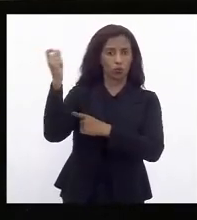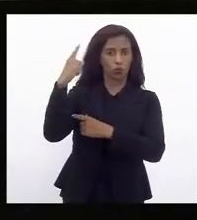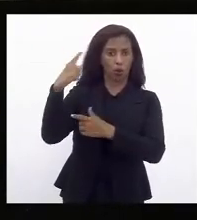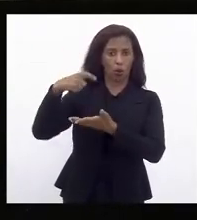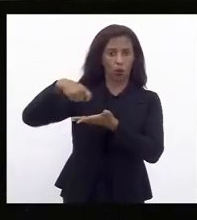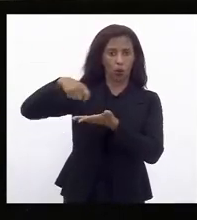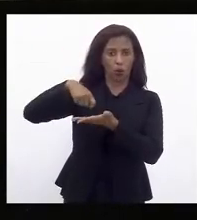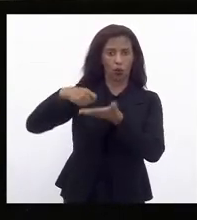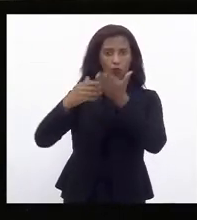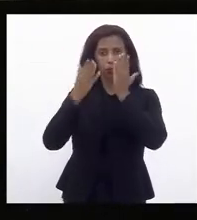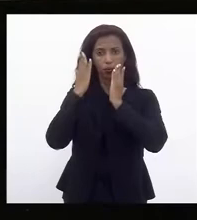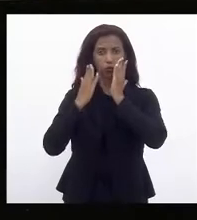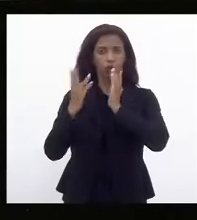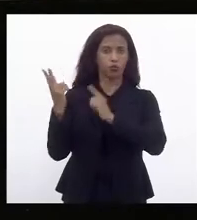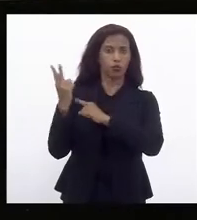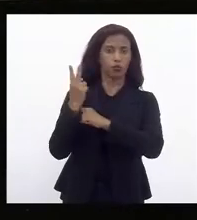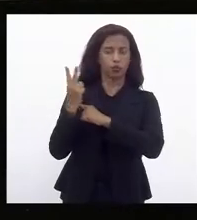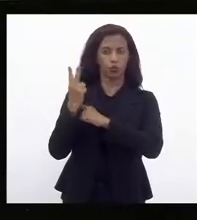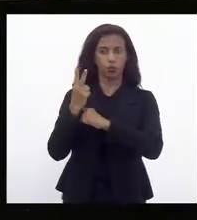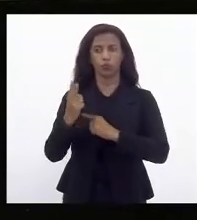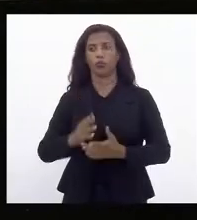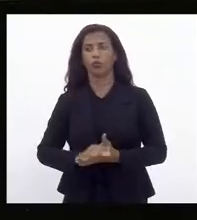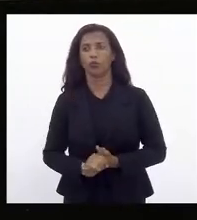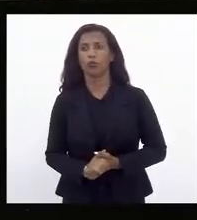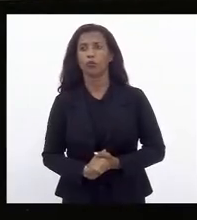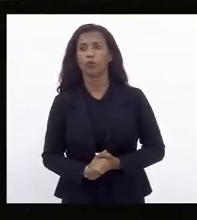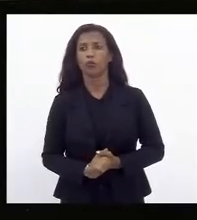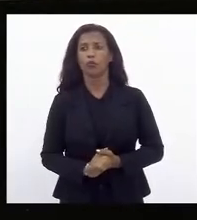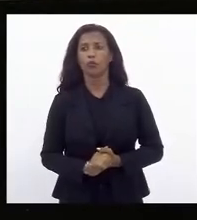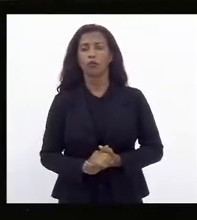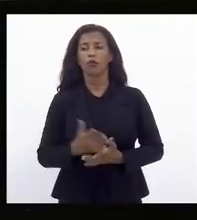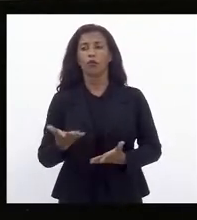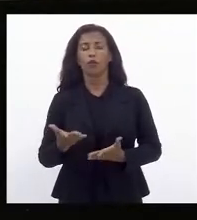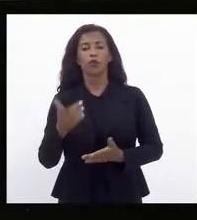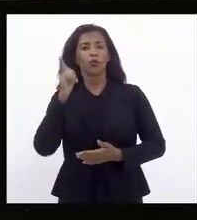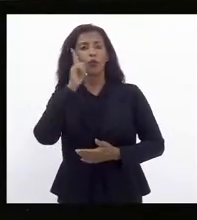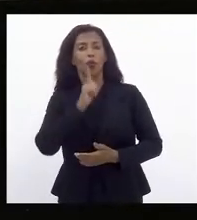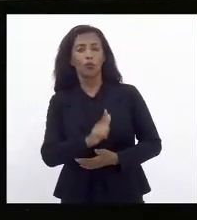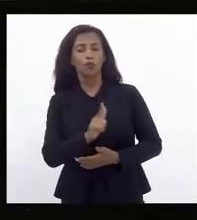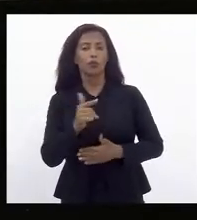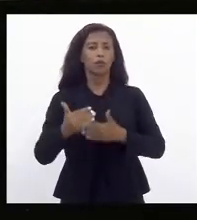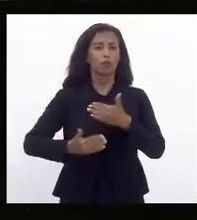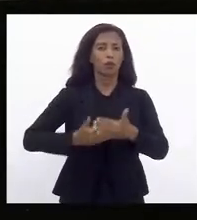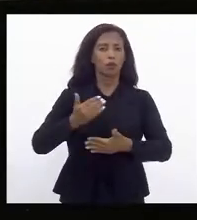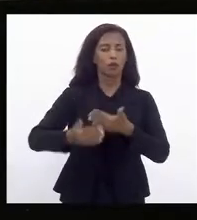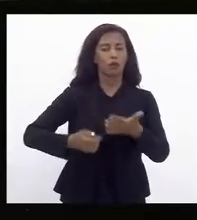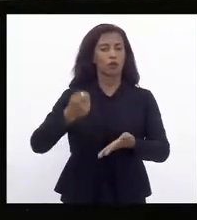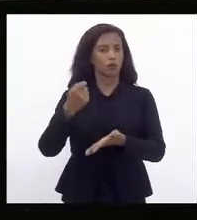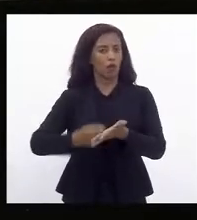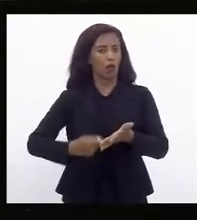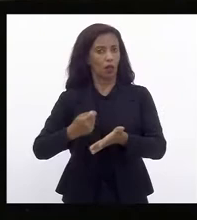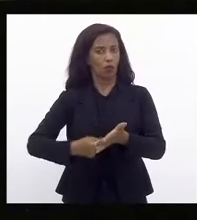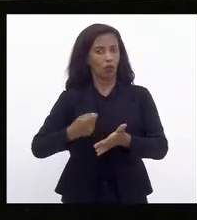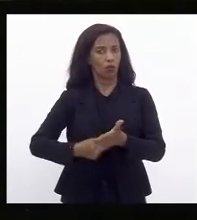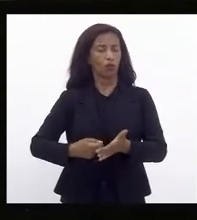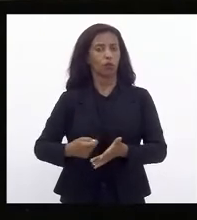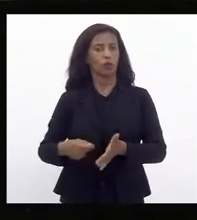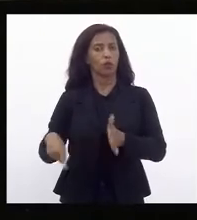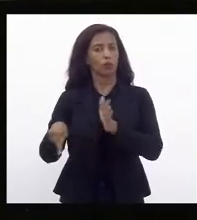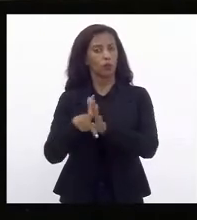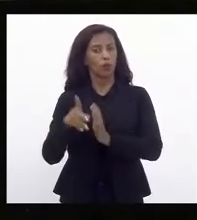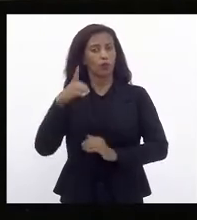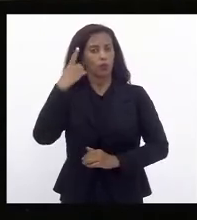projeto. E durante muito tempo foi o tema de discussão e nós conseguimos, através de muita luta e empenho do próprio deputado Luiz